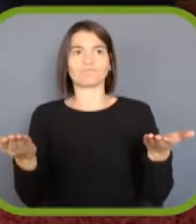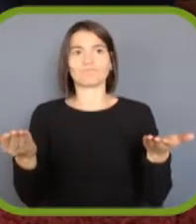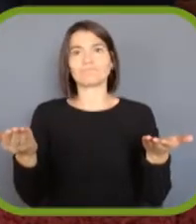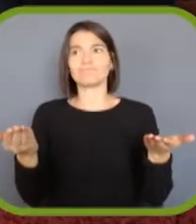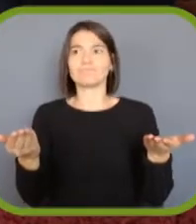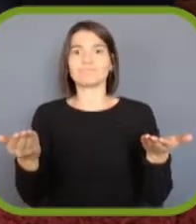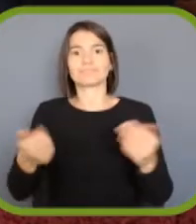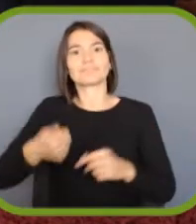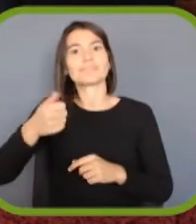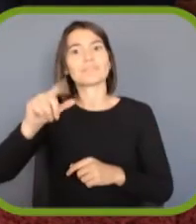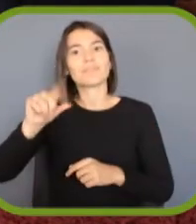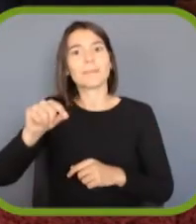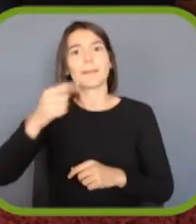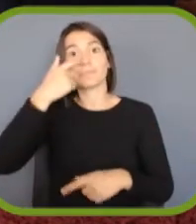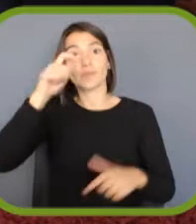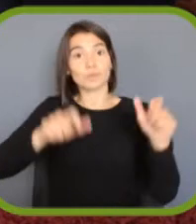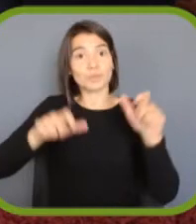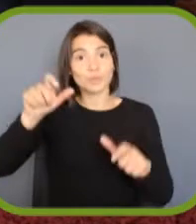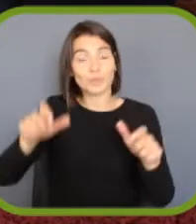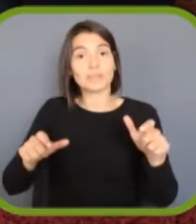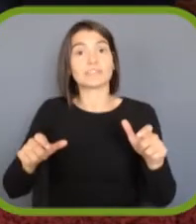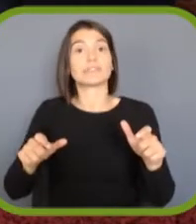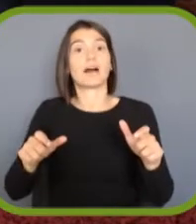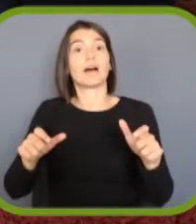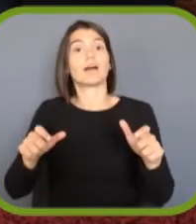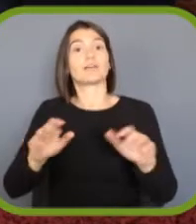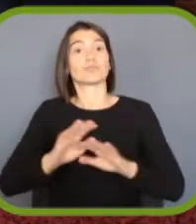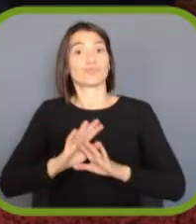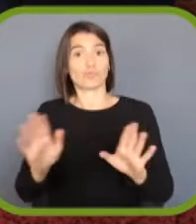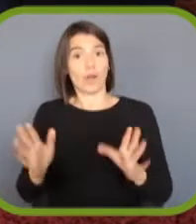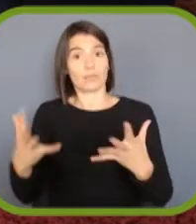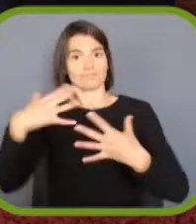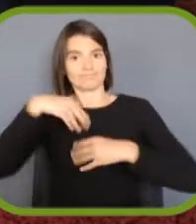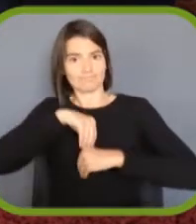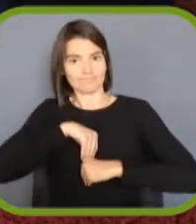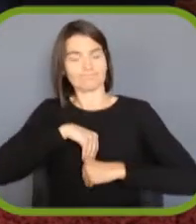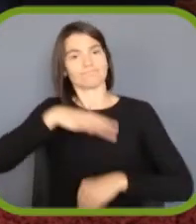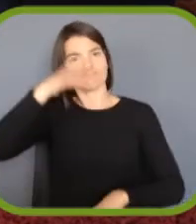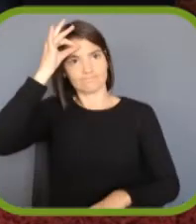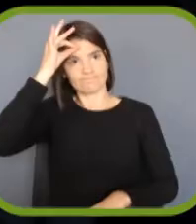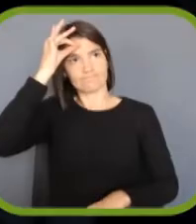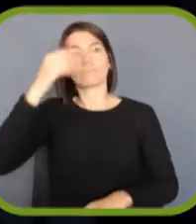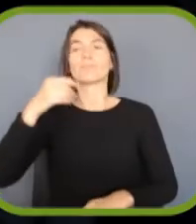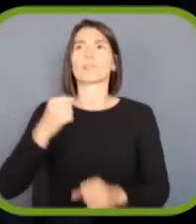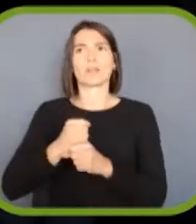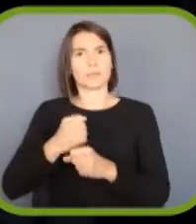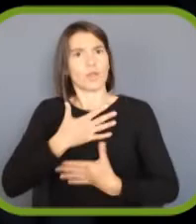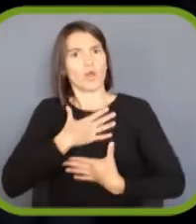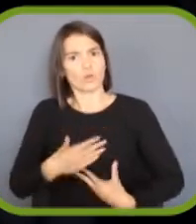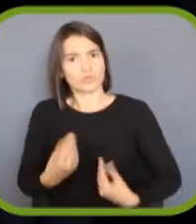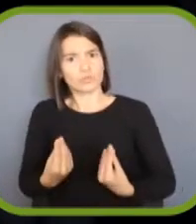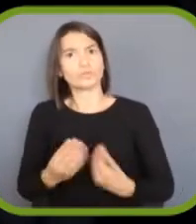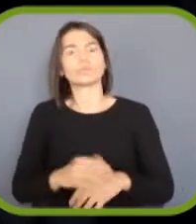e com, sobretudo, com pessoas que têm interiorizado a ideia de que